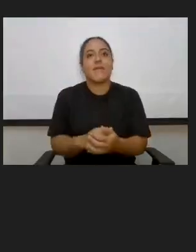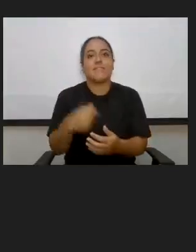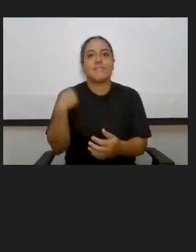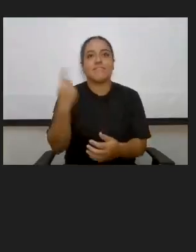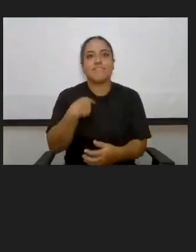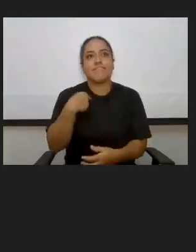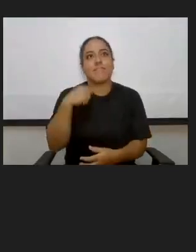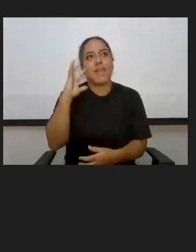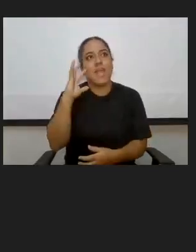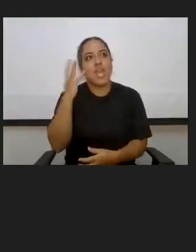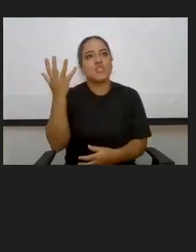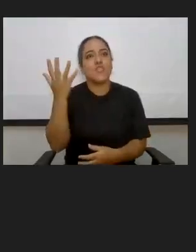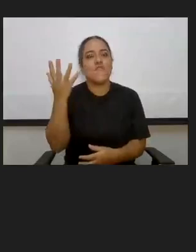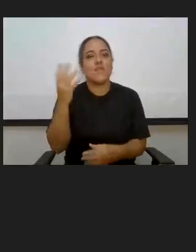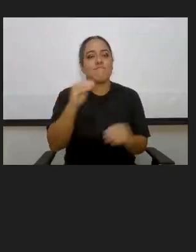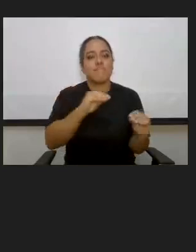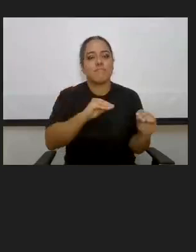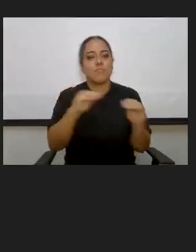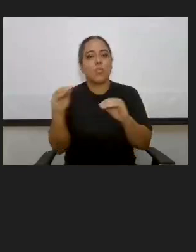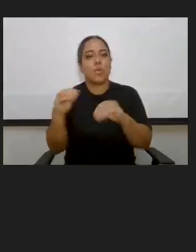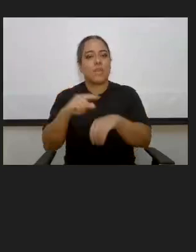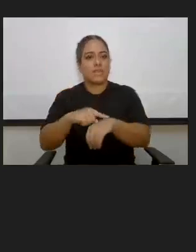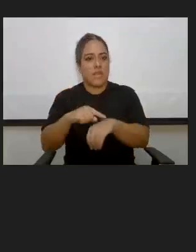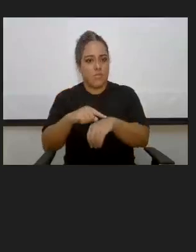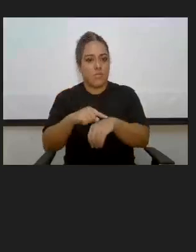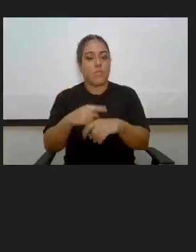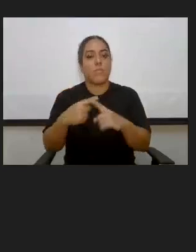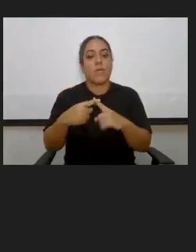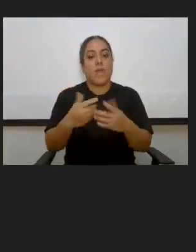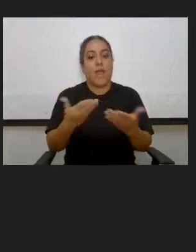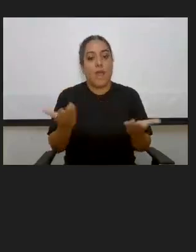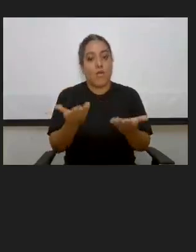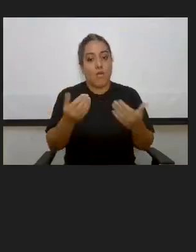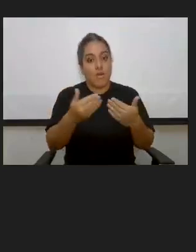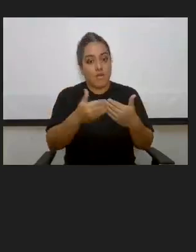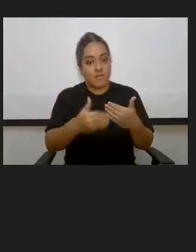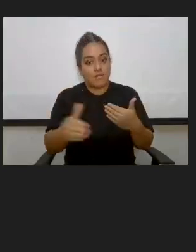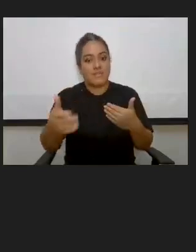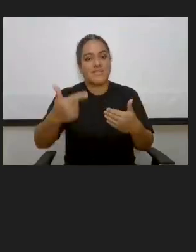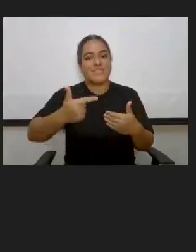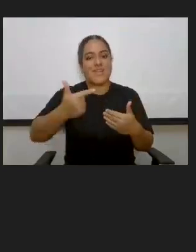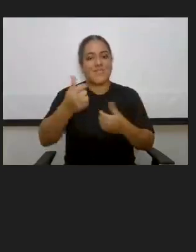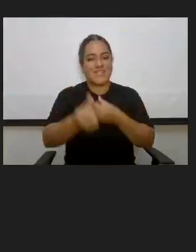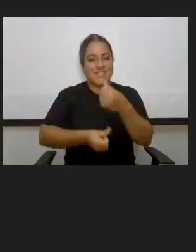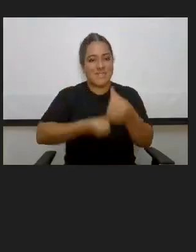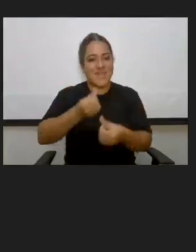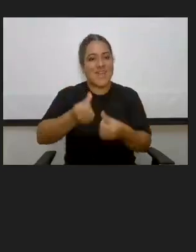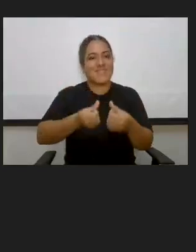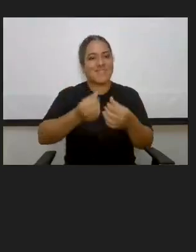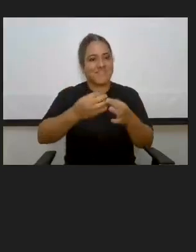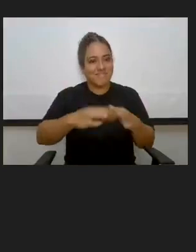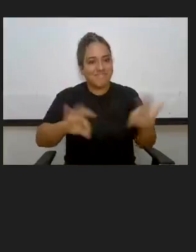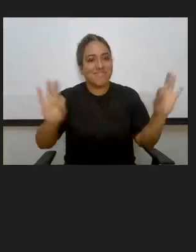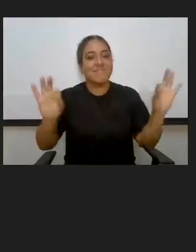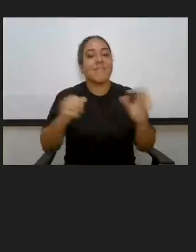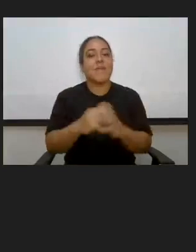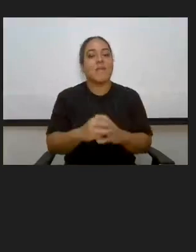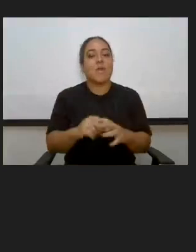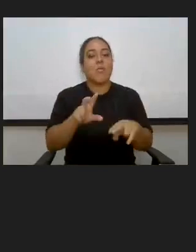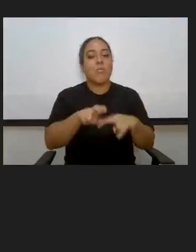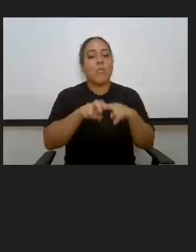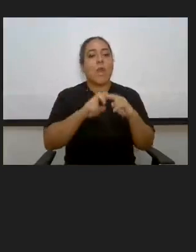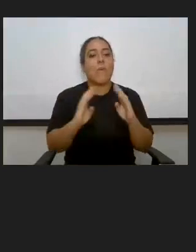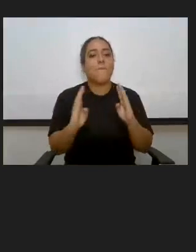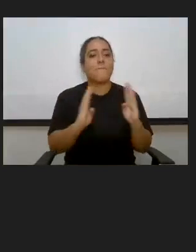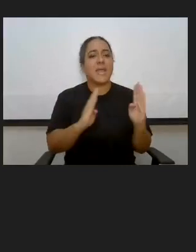resolveu adiar para agora o início das atividades do segundo semestre, em virtude do período que a